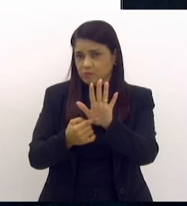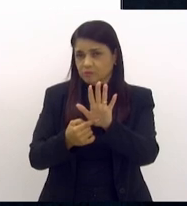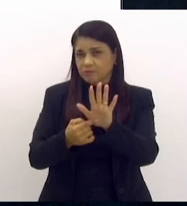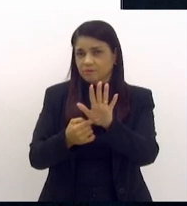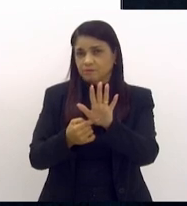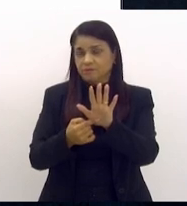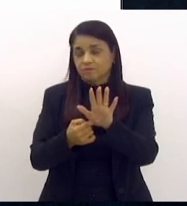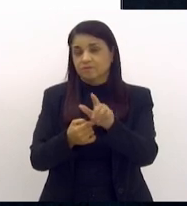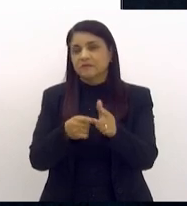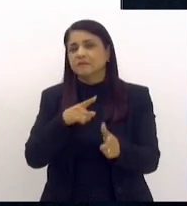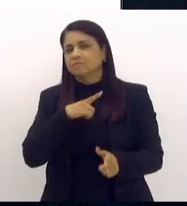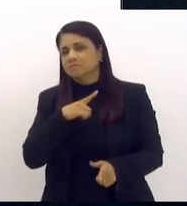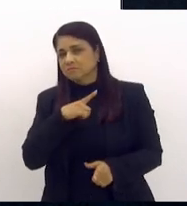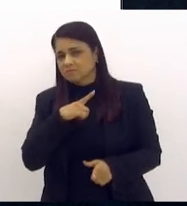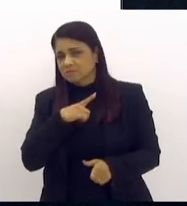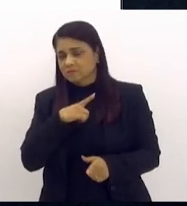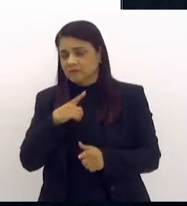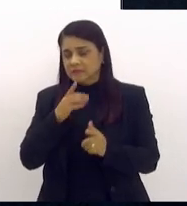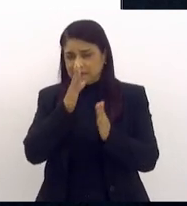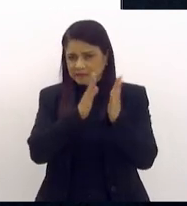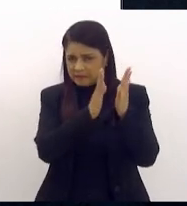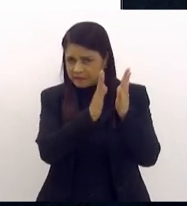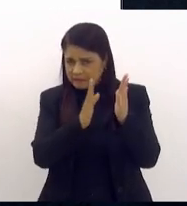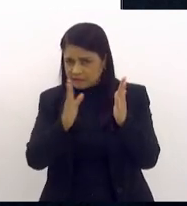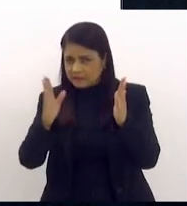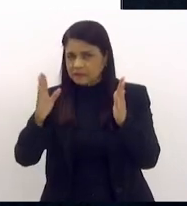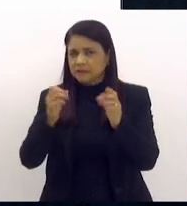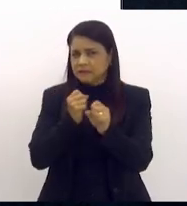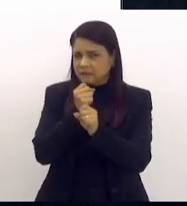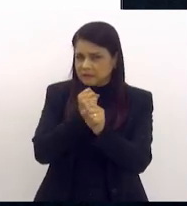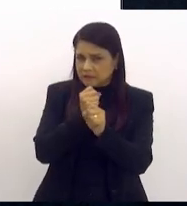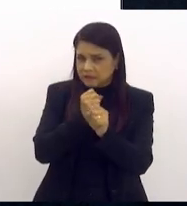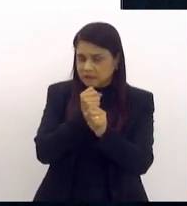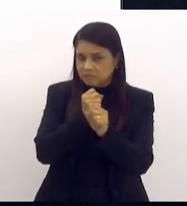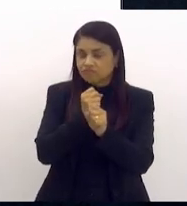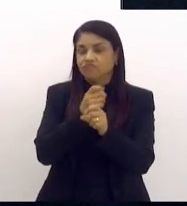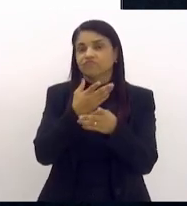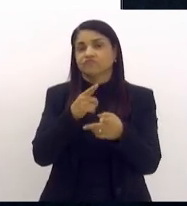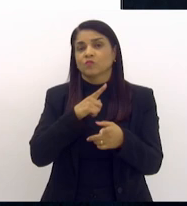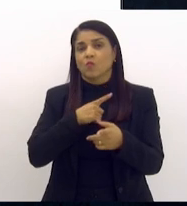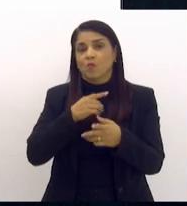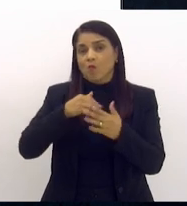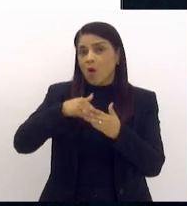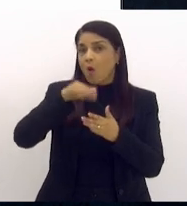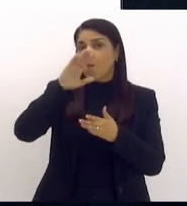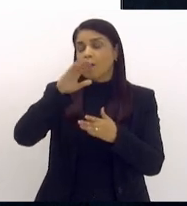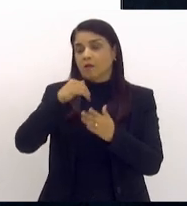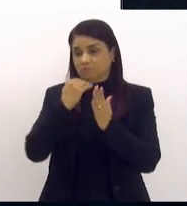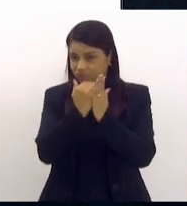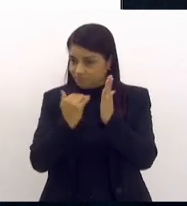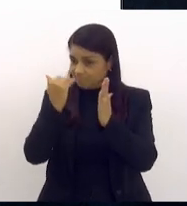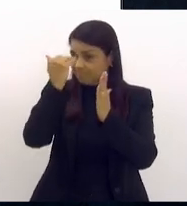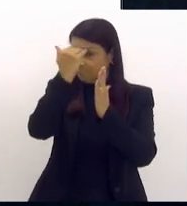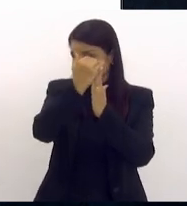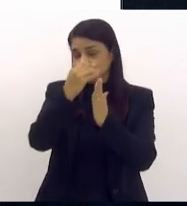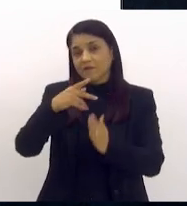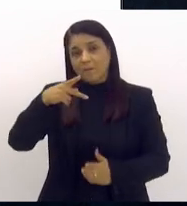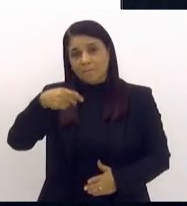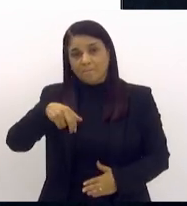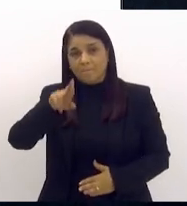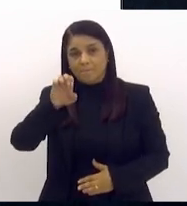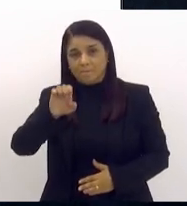você teve ao longo desses anos aí um aumento no pral né se a Petrobras se concentrou muito em em ampliar o